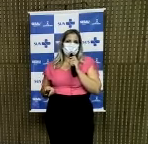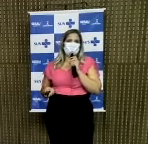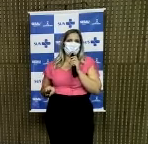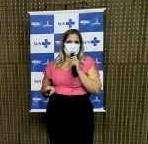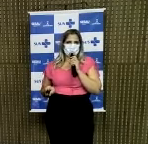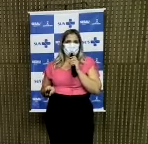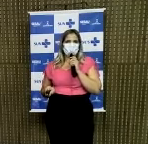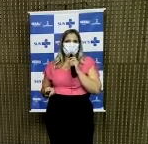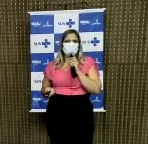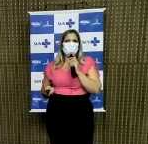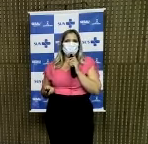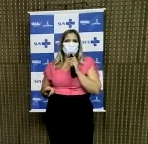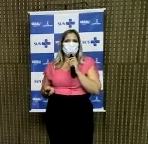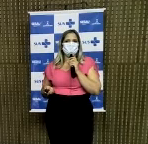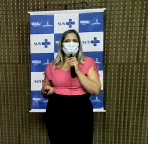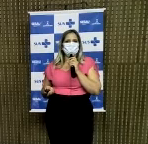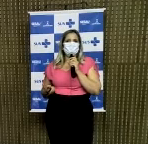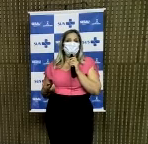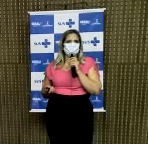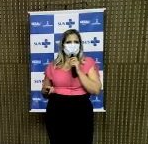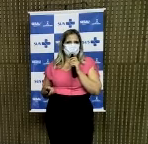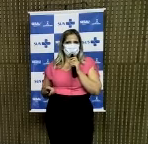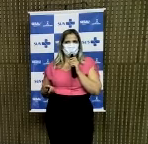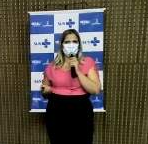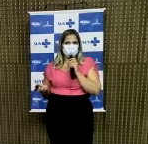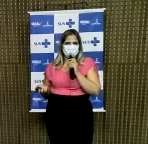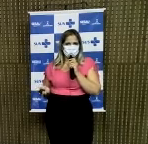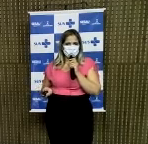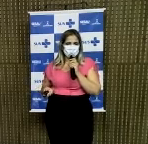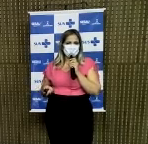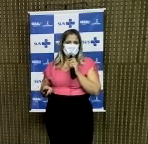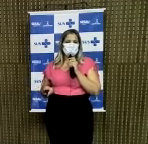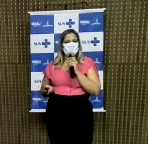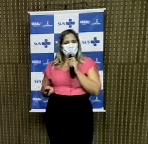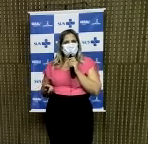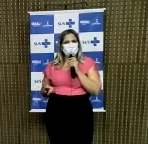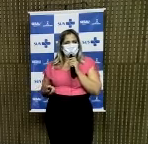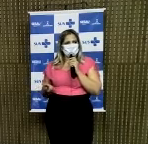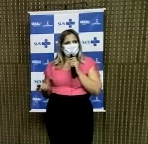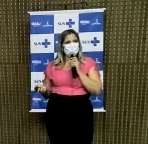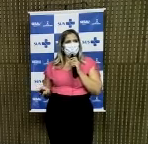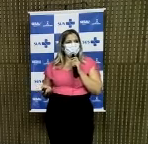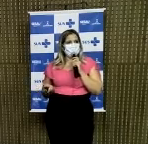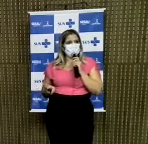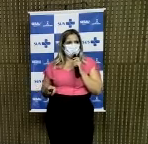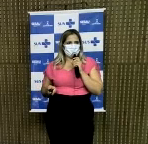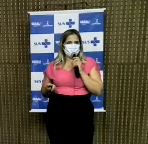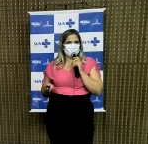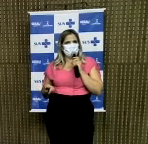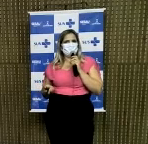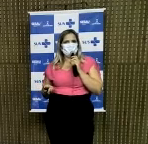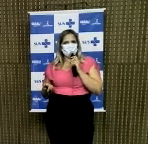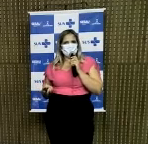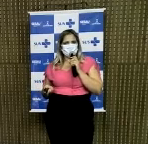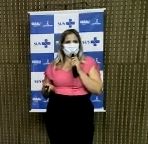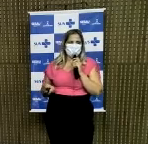fazerem o atendimento com o médico. A gente decidiu, em conjunto com as meninas do distrito, voltar a esses grupos menores, com